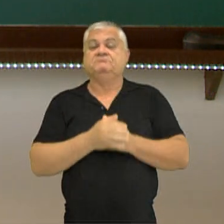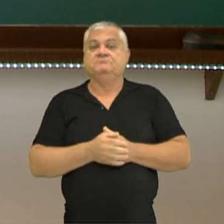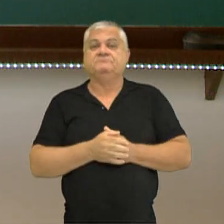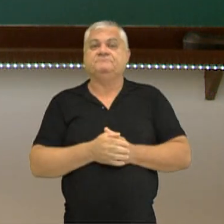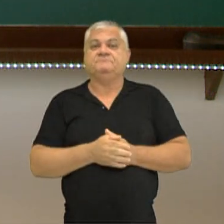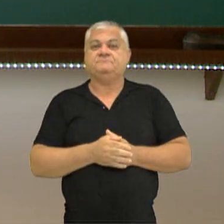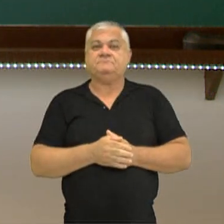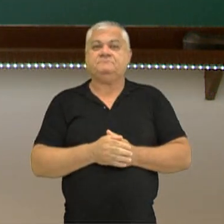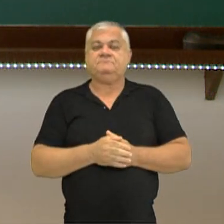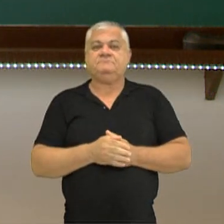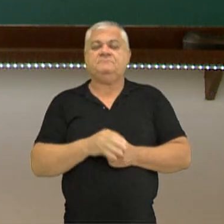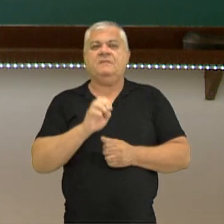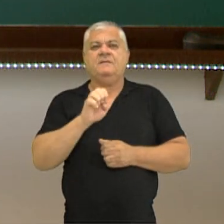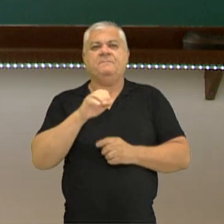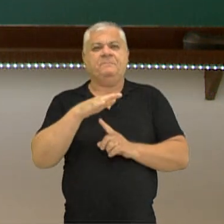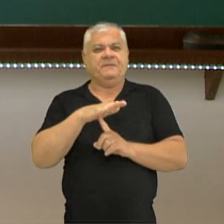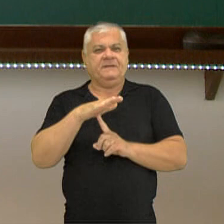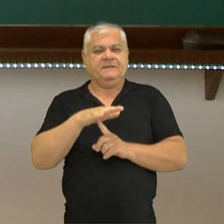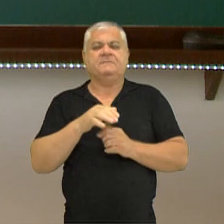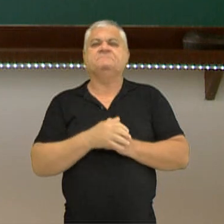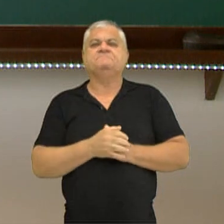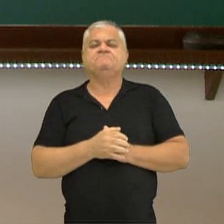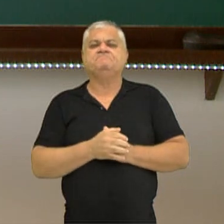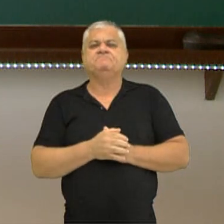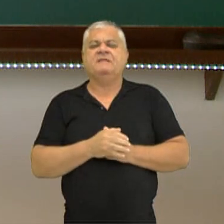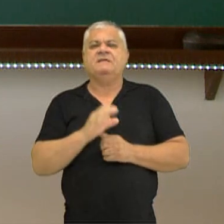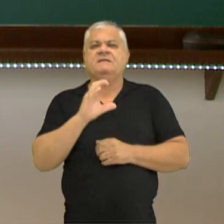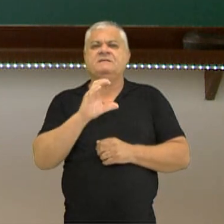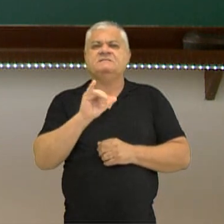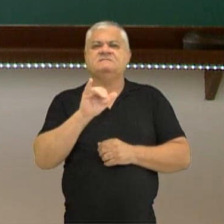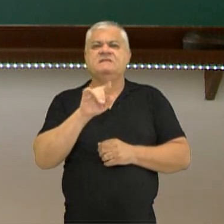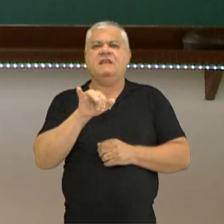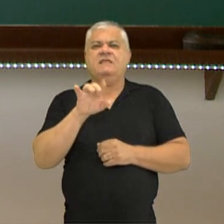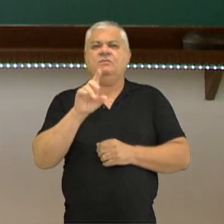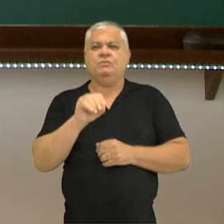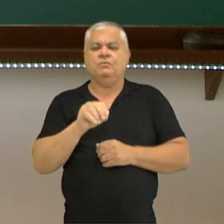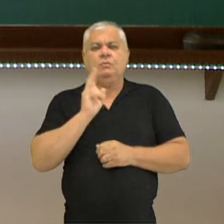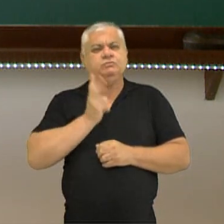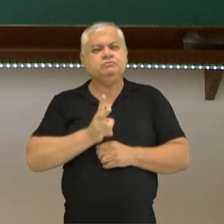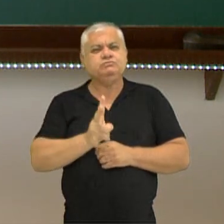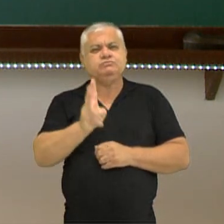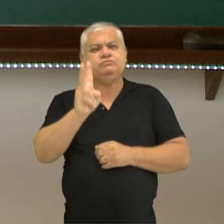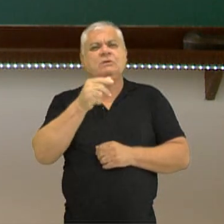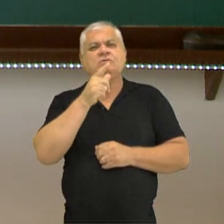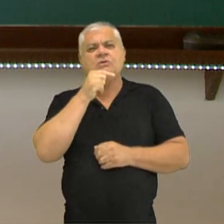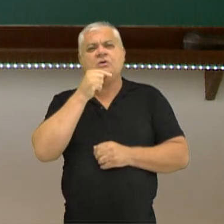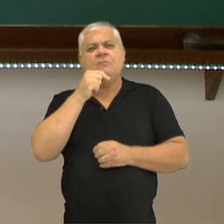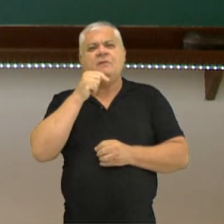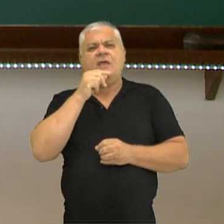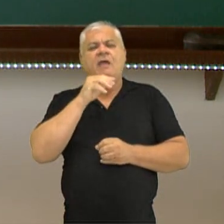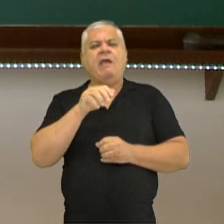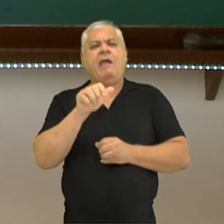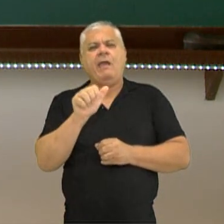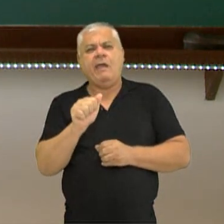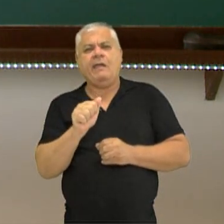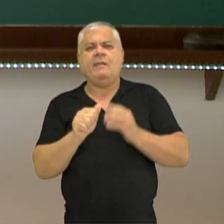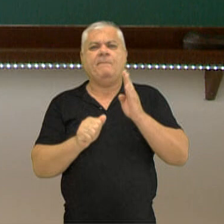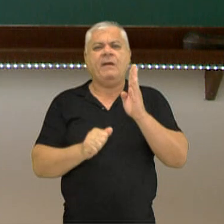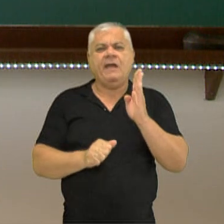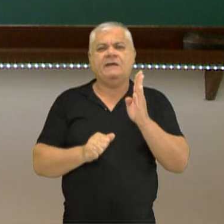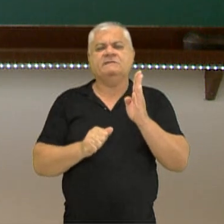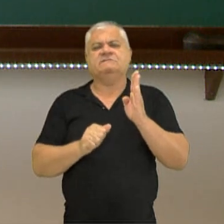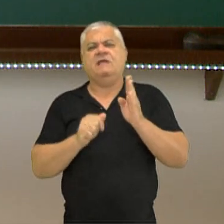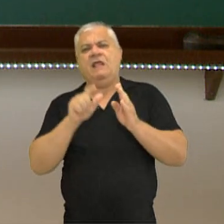falar sobre cilindro. Mais especificamente, vamos continuar conversando sobre a área da base,